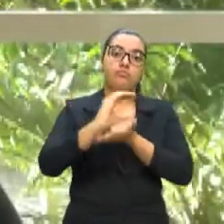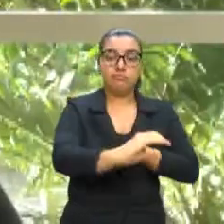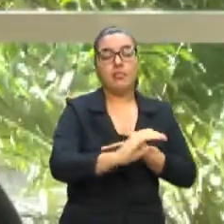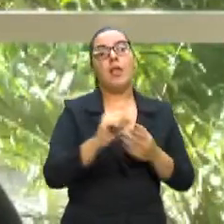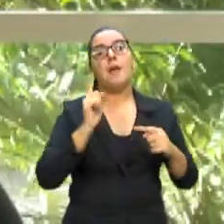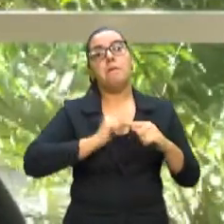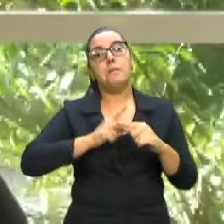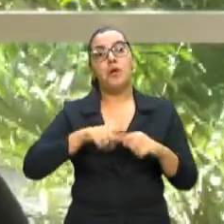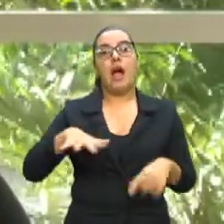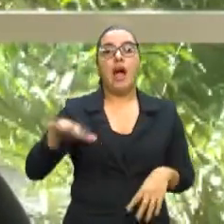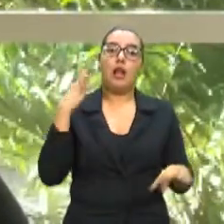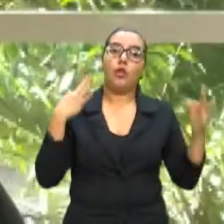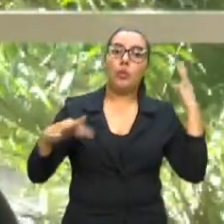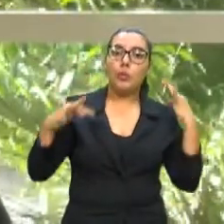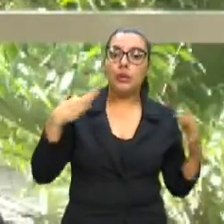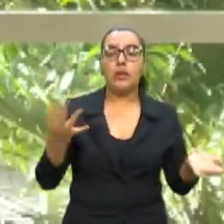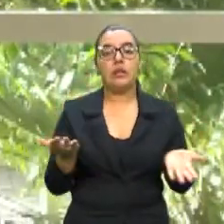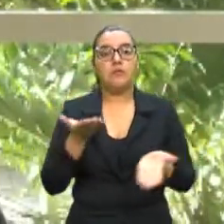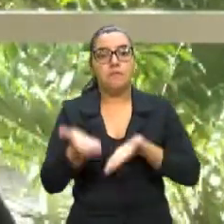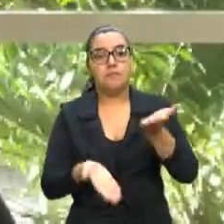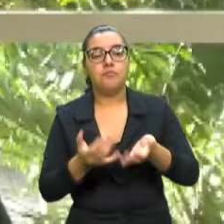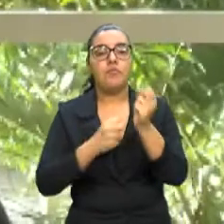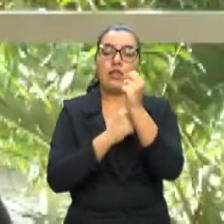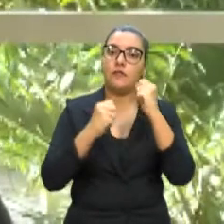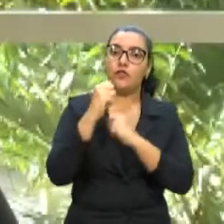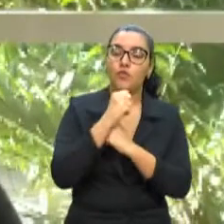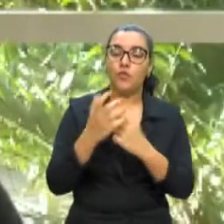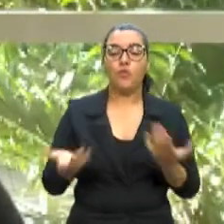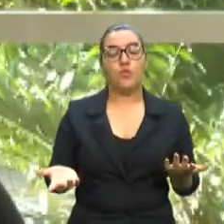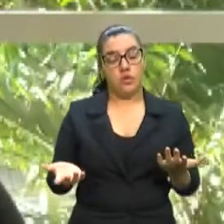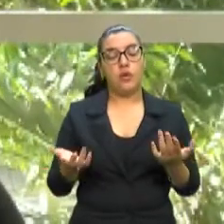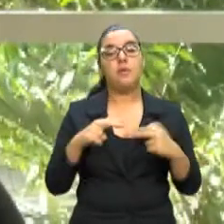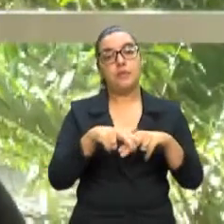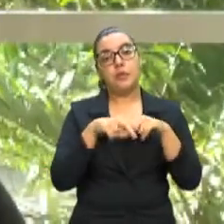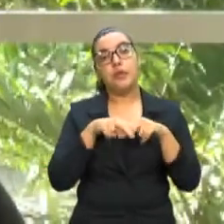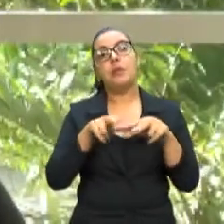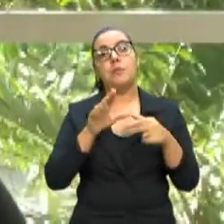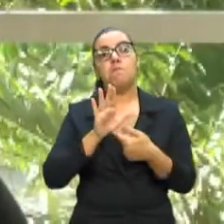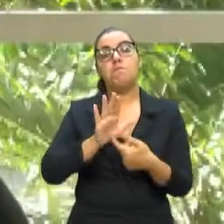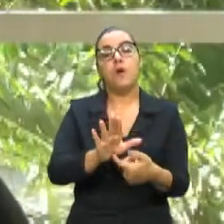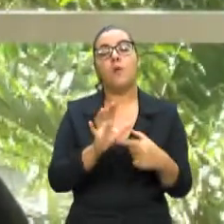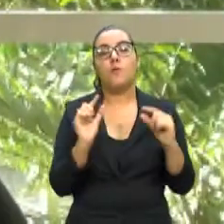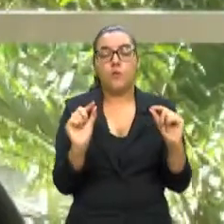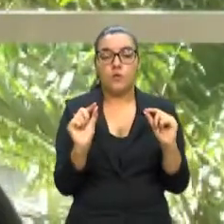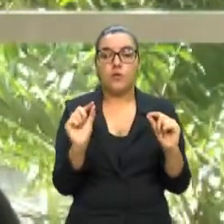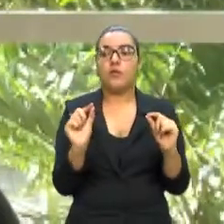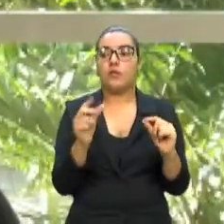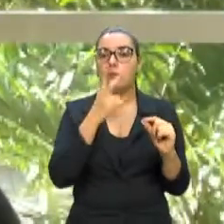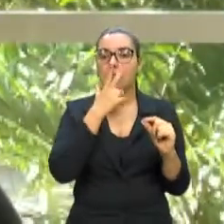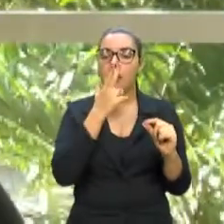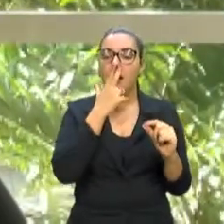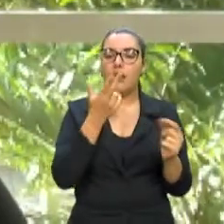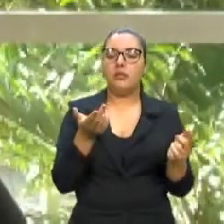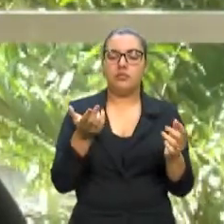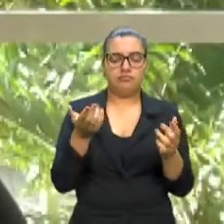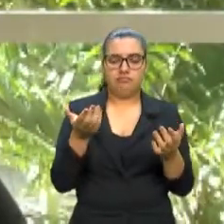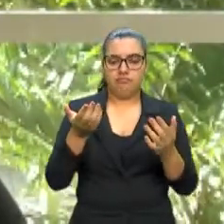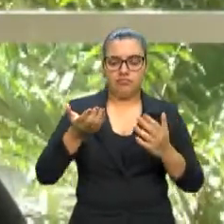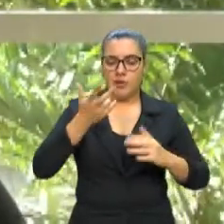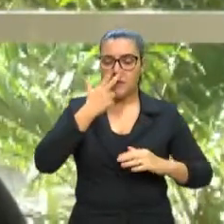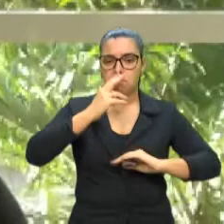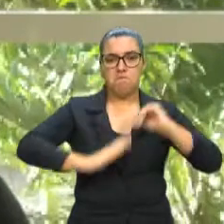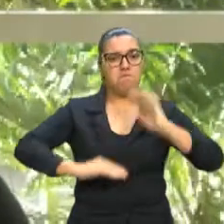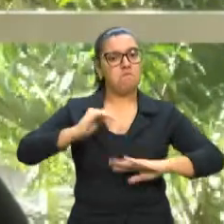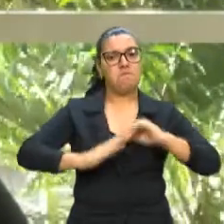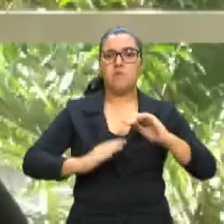em serviços, em infraestrutura. E isso vem mostrando, né, a pouca capacidade que o governo